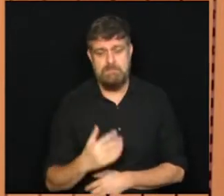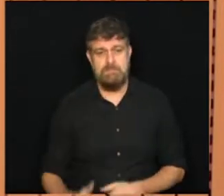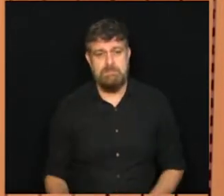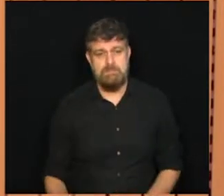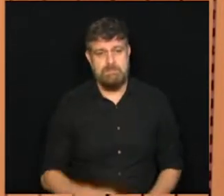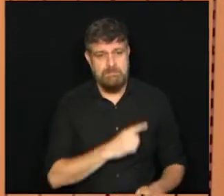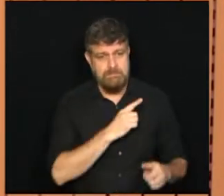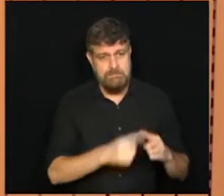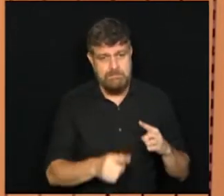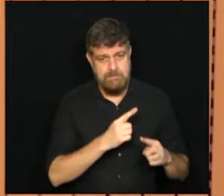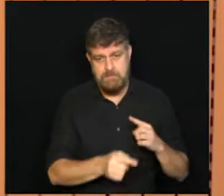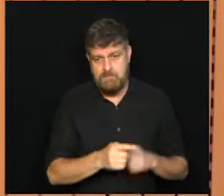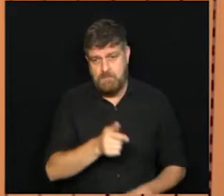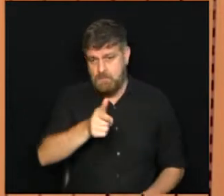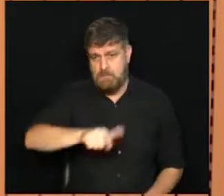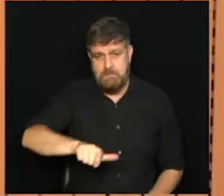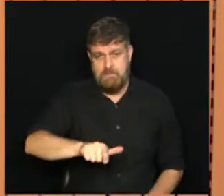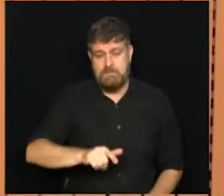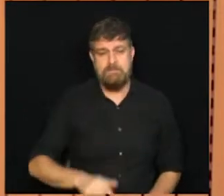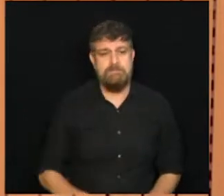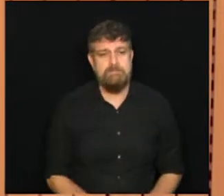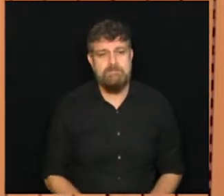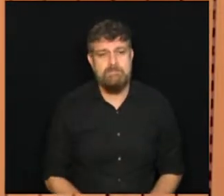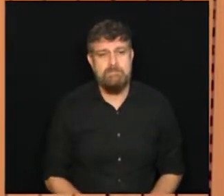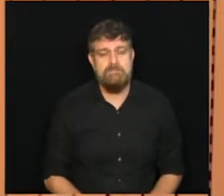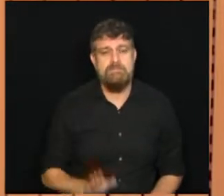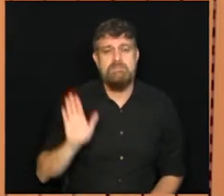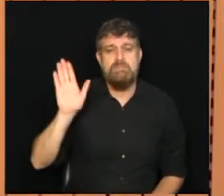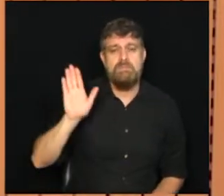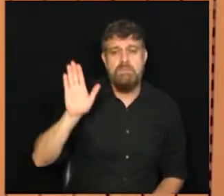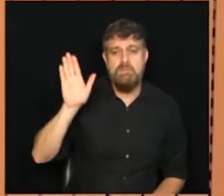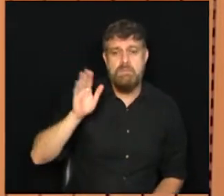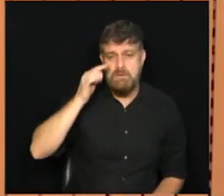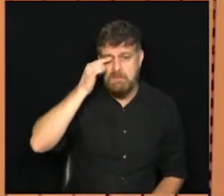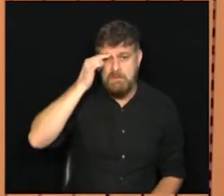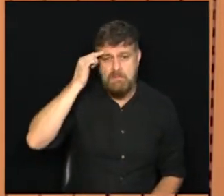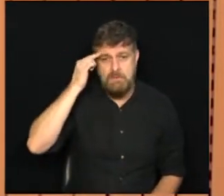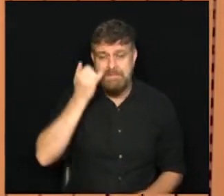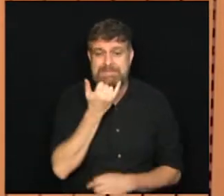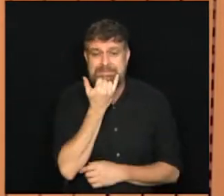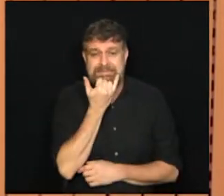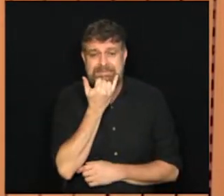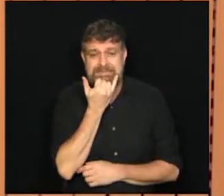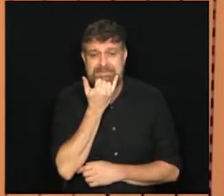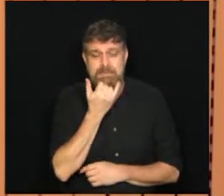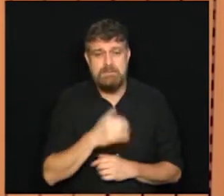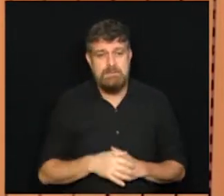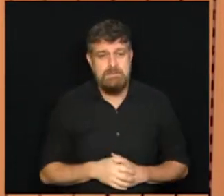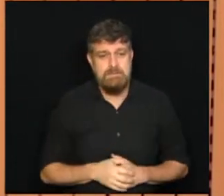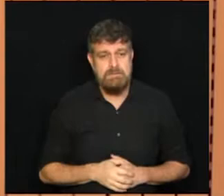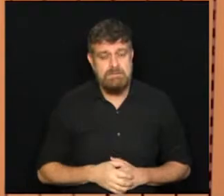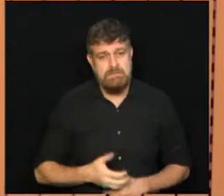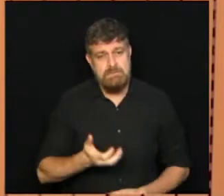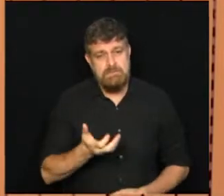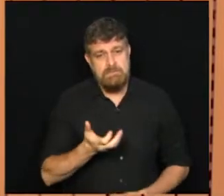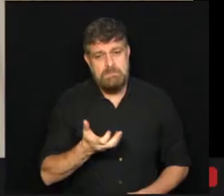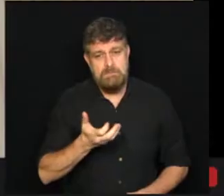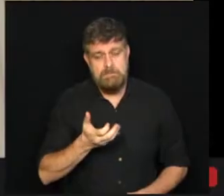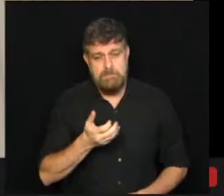não repitam. Eu quero... Doutora Paola, Oi? Desculpa, doutora Paola, é que